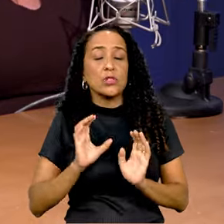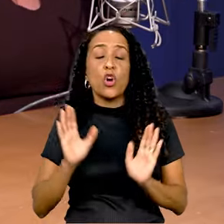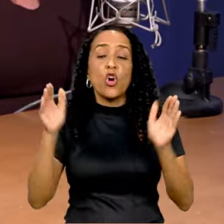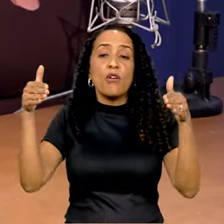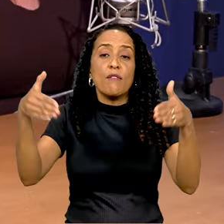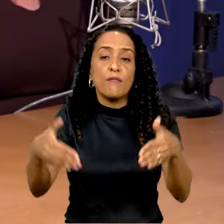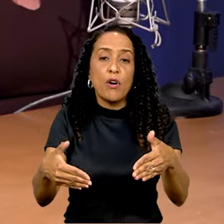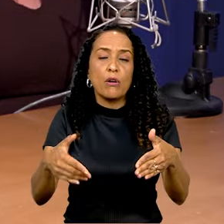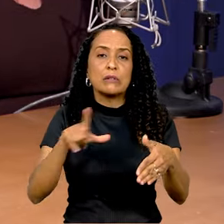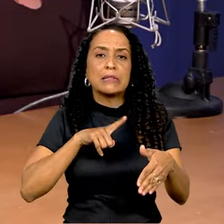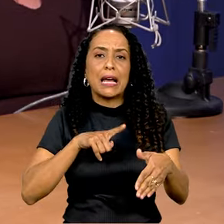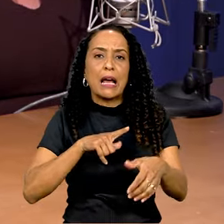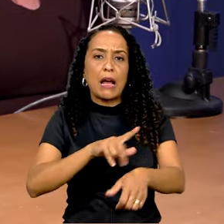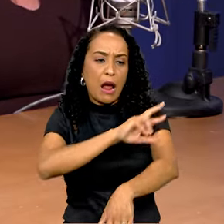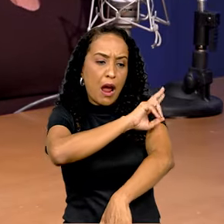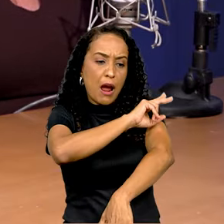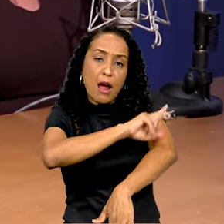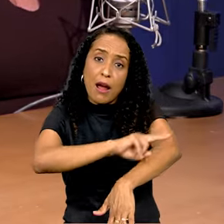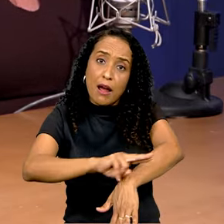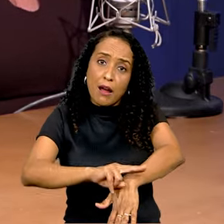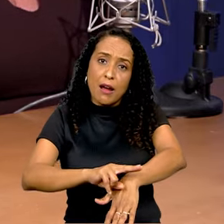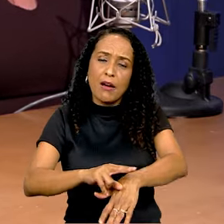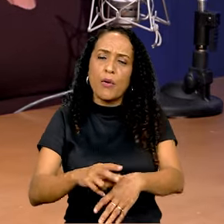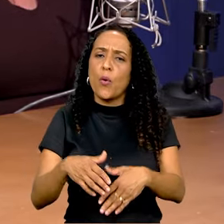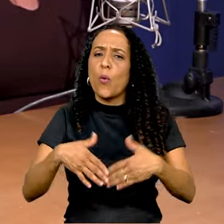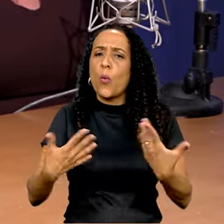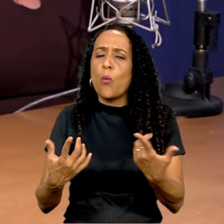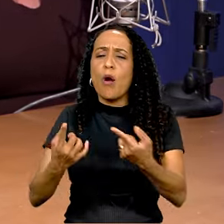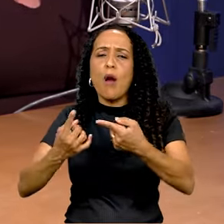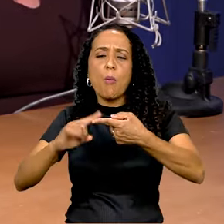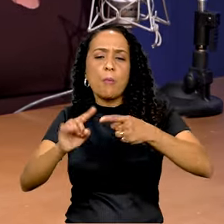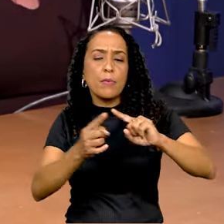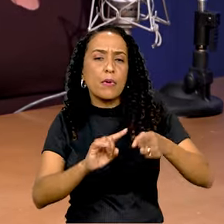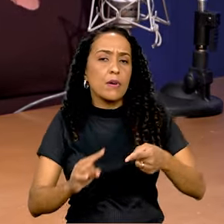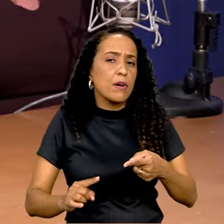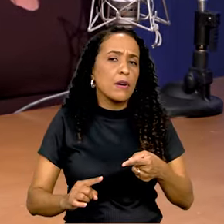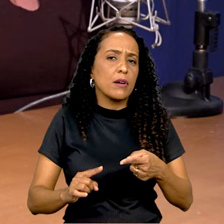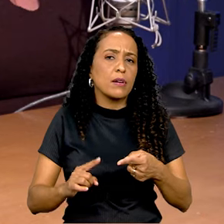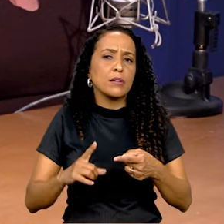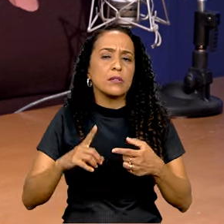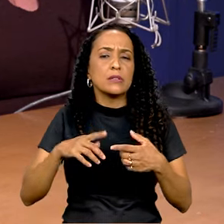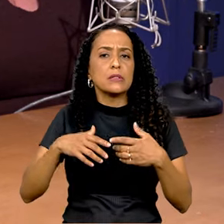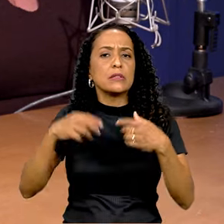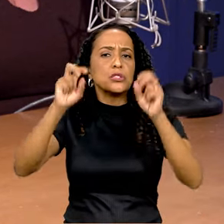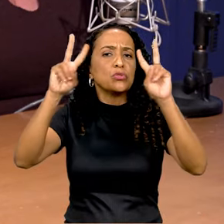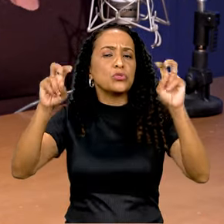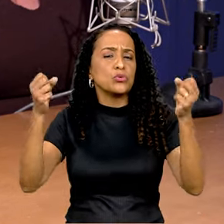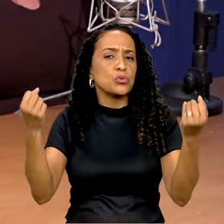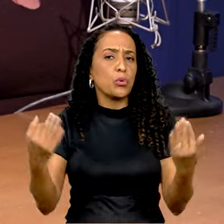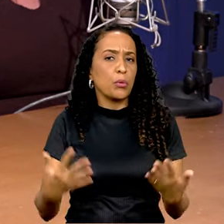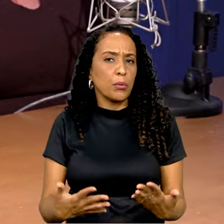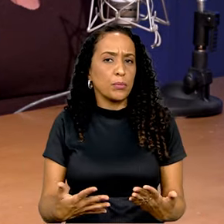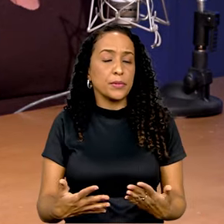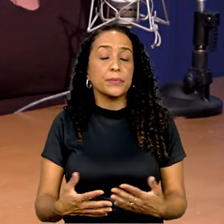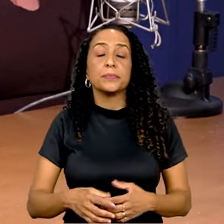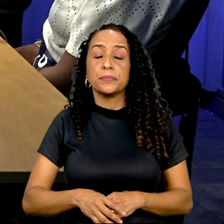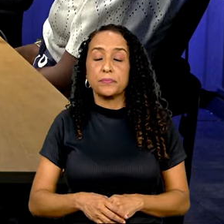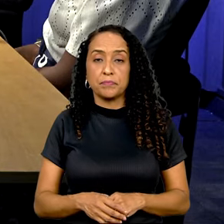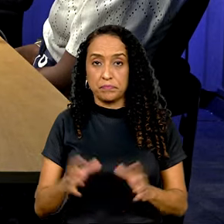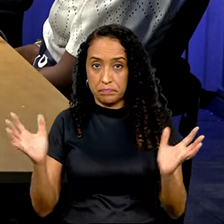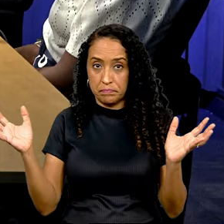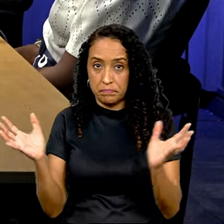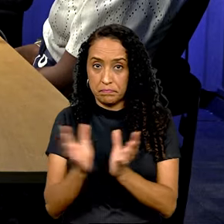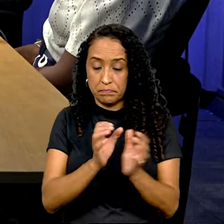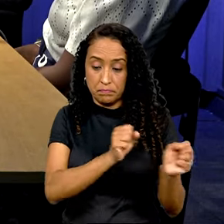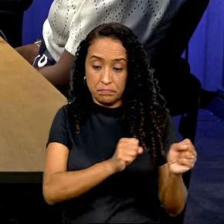tá na raça mais diretamente Gabriel qual Disc o tem levantado sobre isso bem a questão